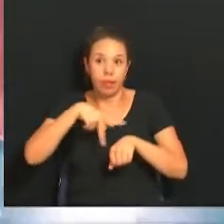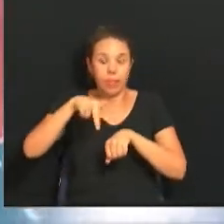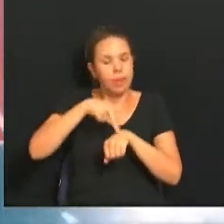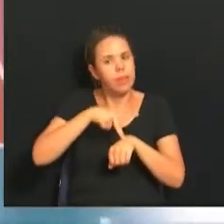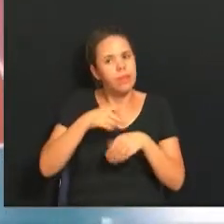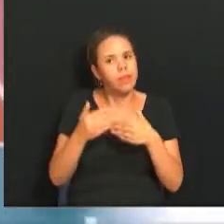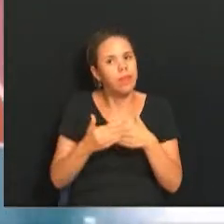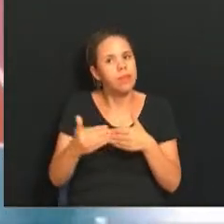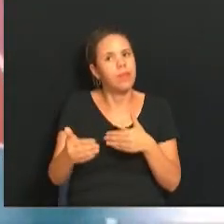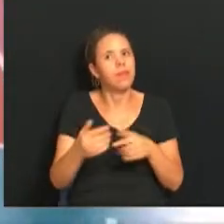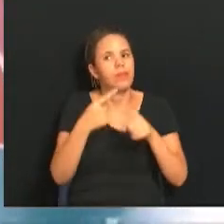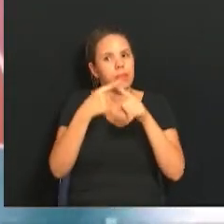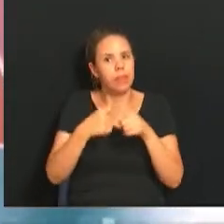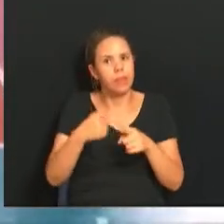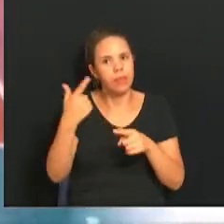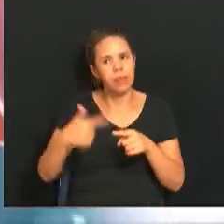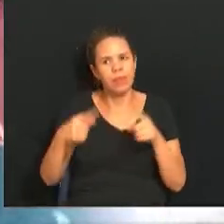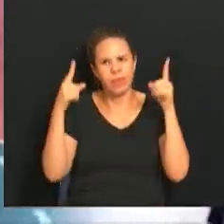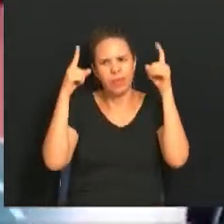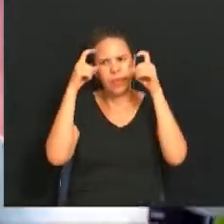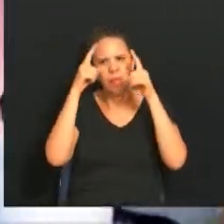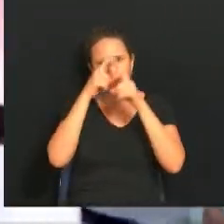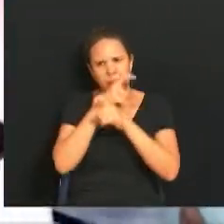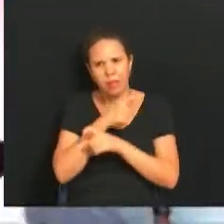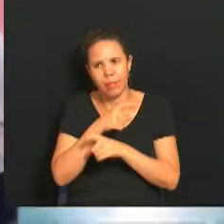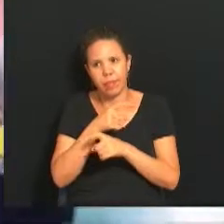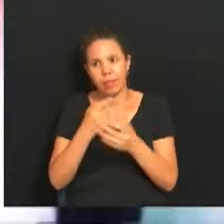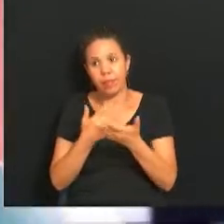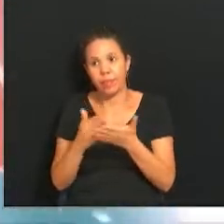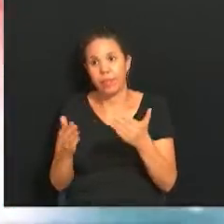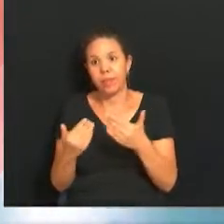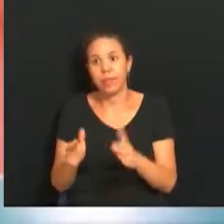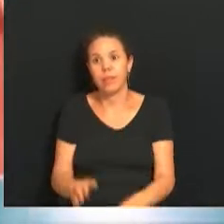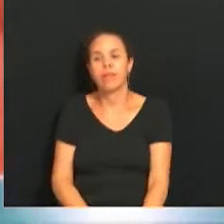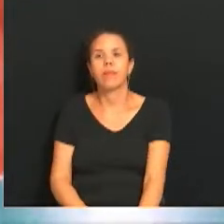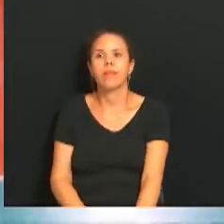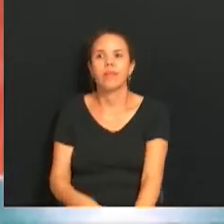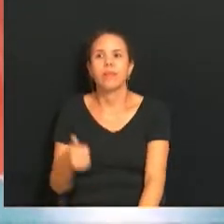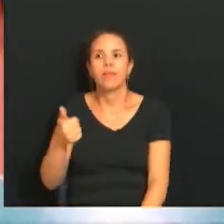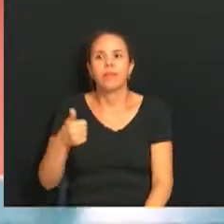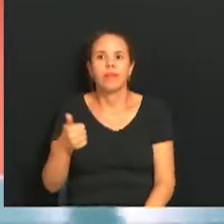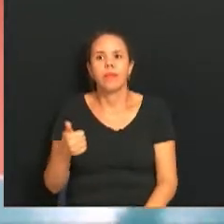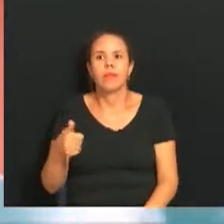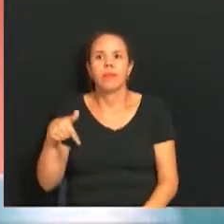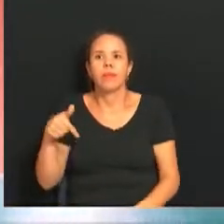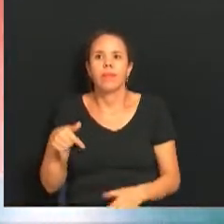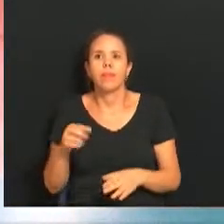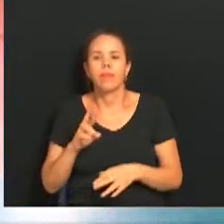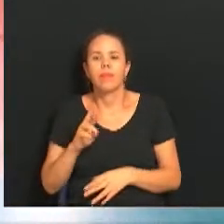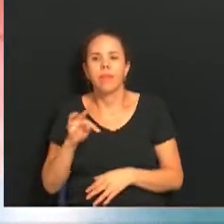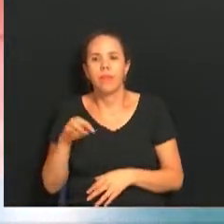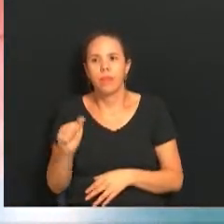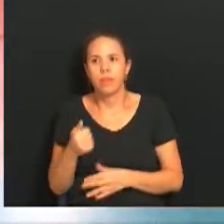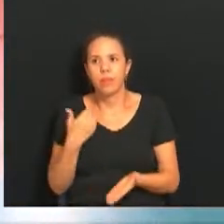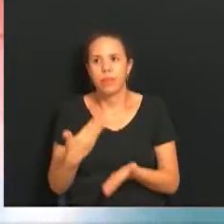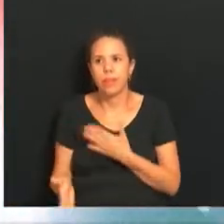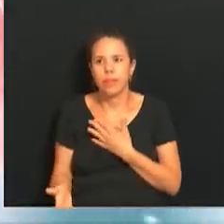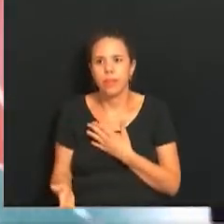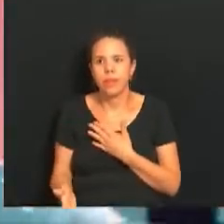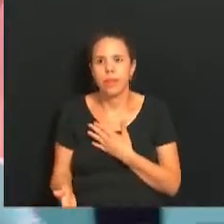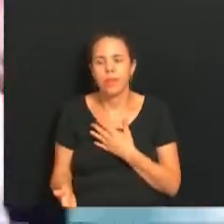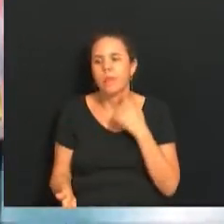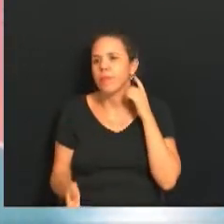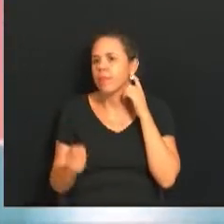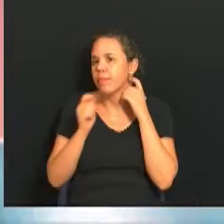partida foi mais complicada do que a estreia. No primeiro set, o Renata acabou perdendo para os